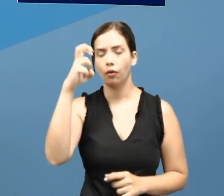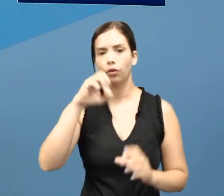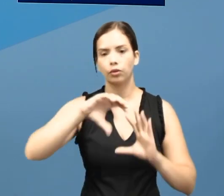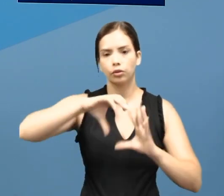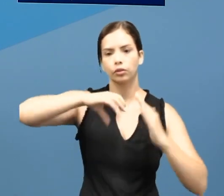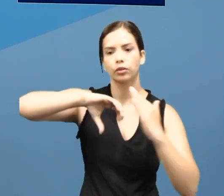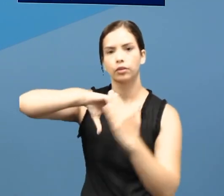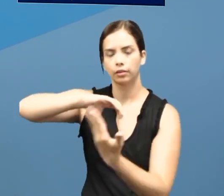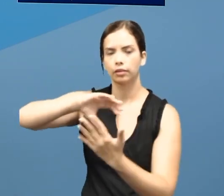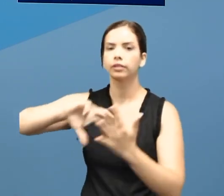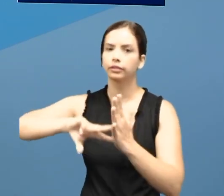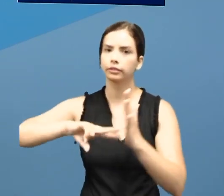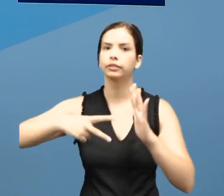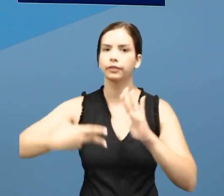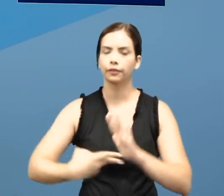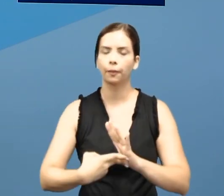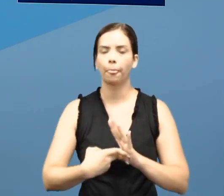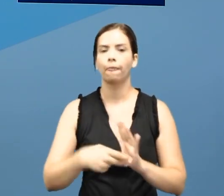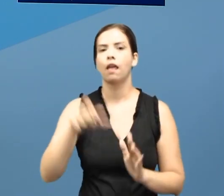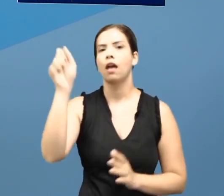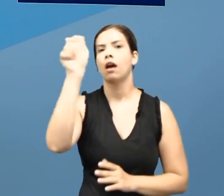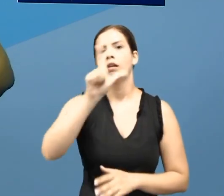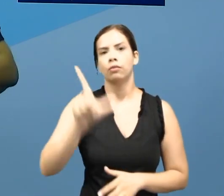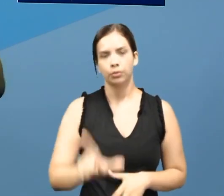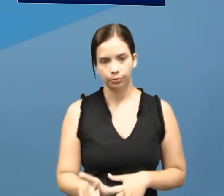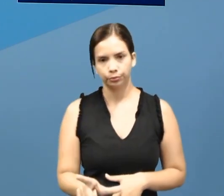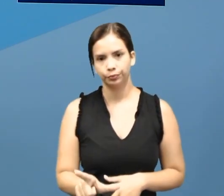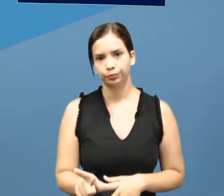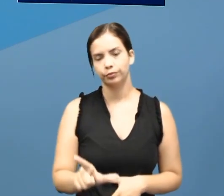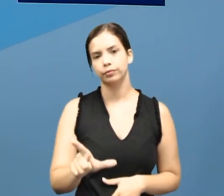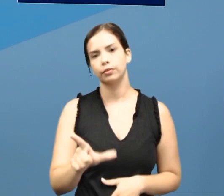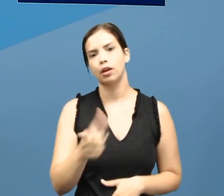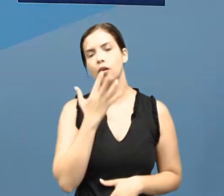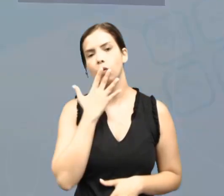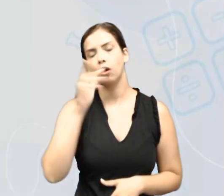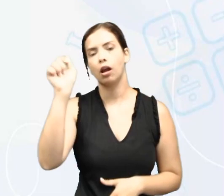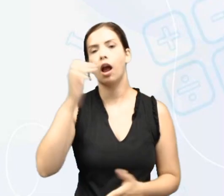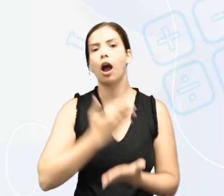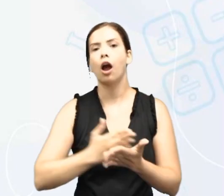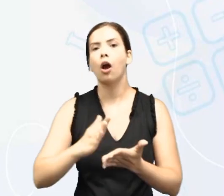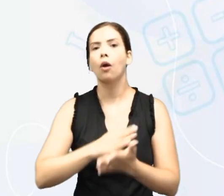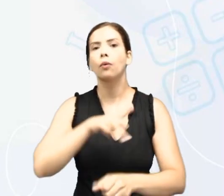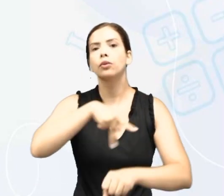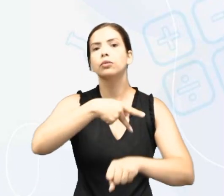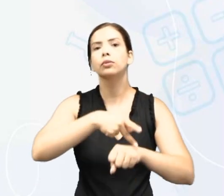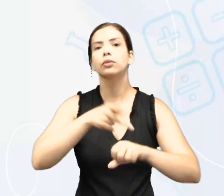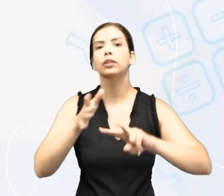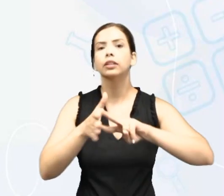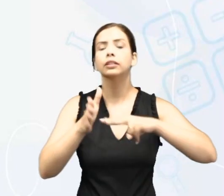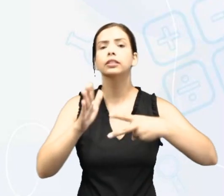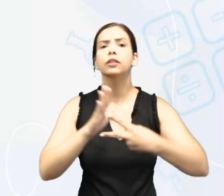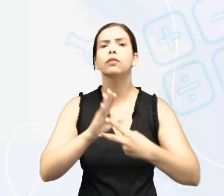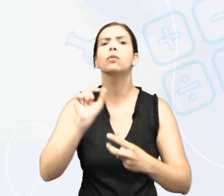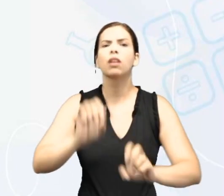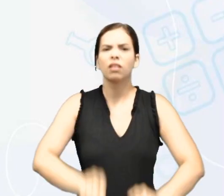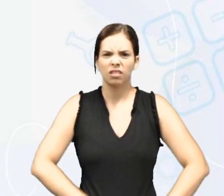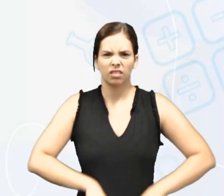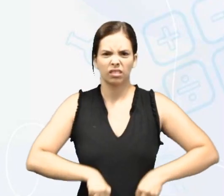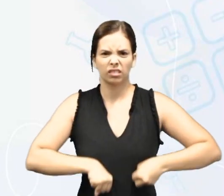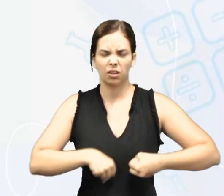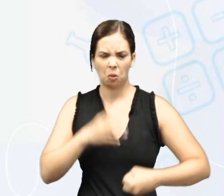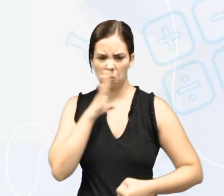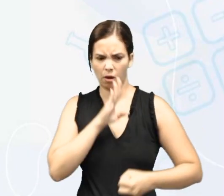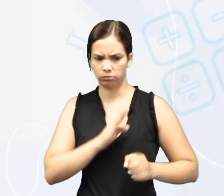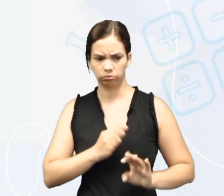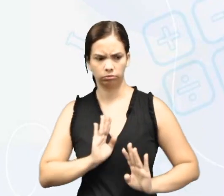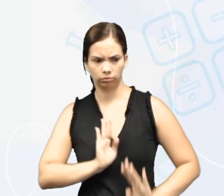esse significado. O azul. Em alguns países, o azul simboliza a cura, né, o afastamento do